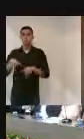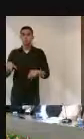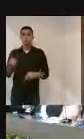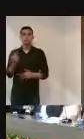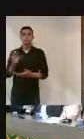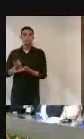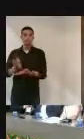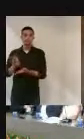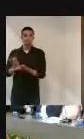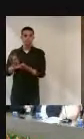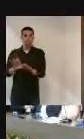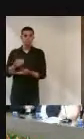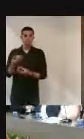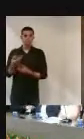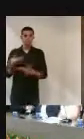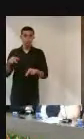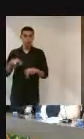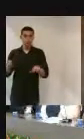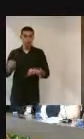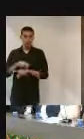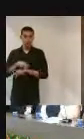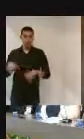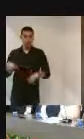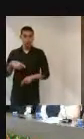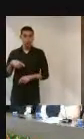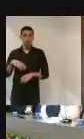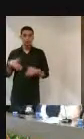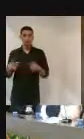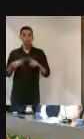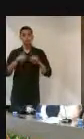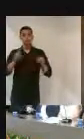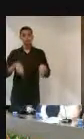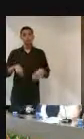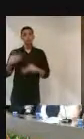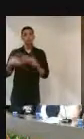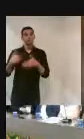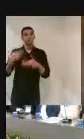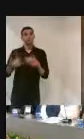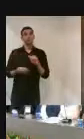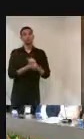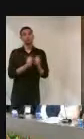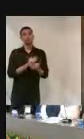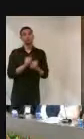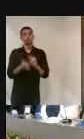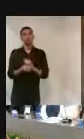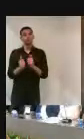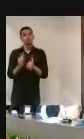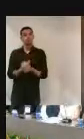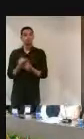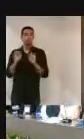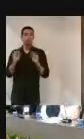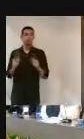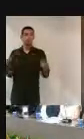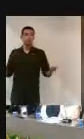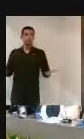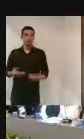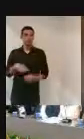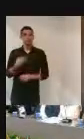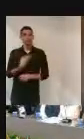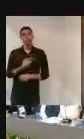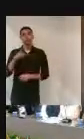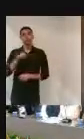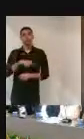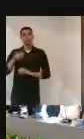o programa ele foi se desenvolvendo, foi se adaptando às atualidades e ele pode ser moldado tanto como um programa estruturante